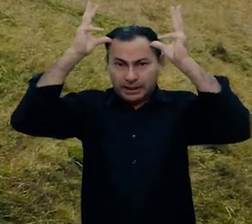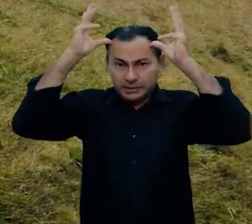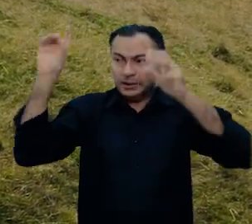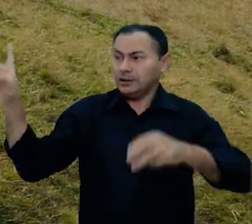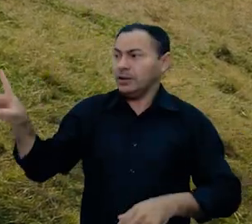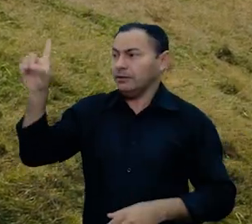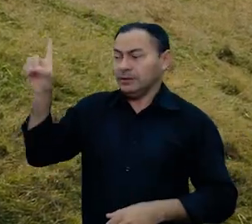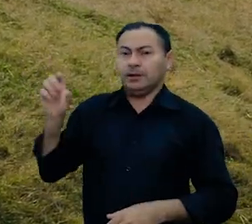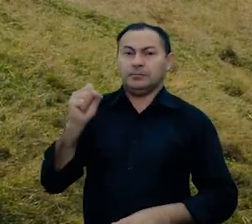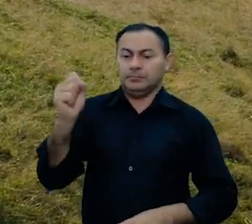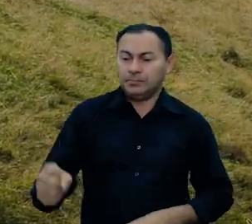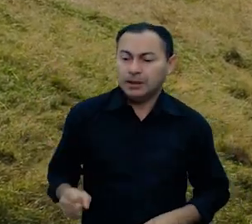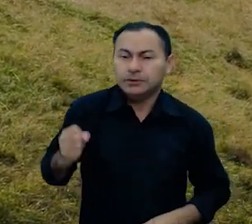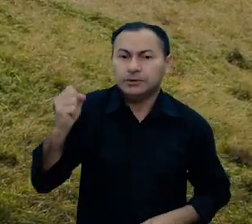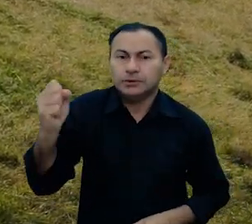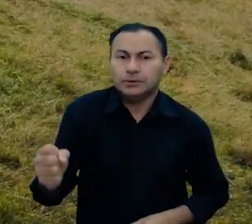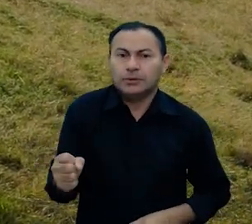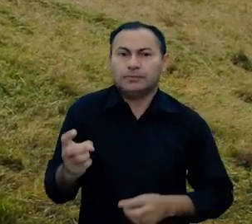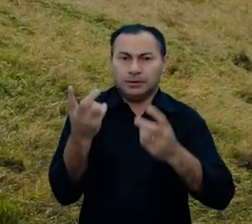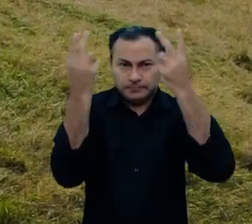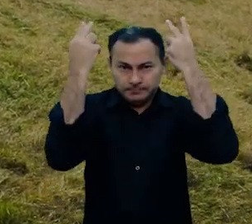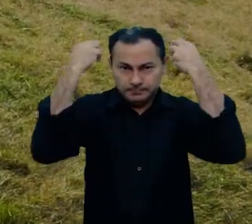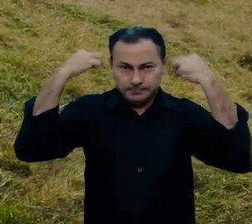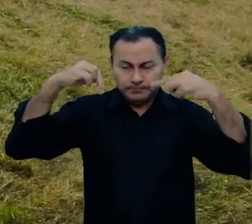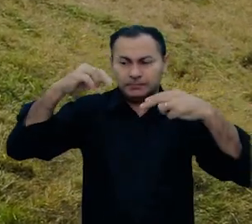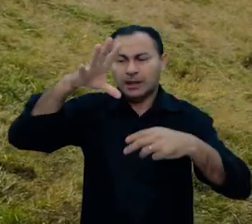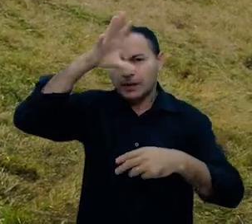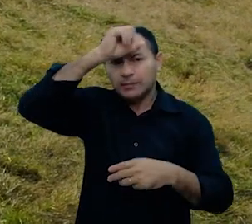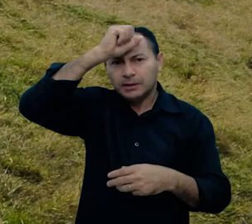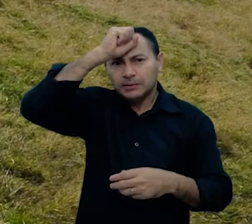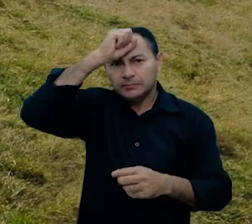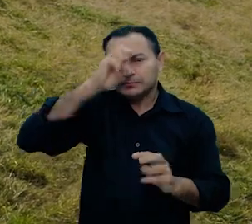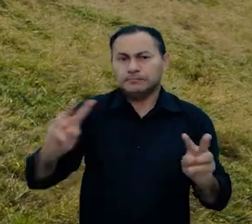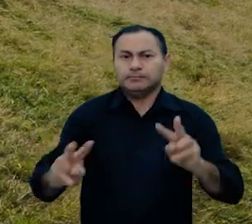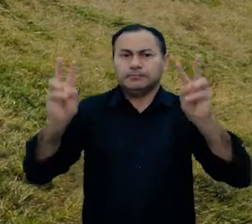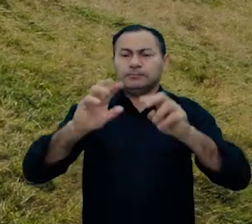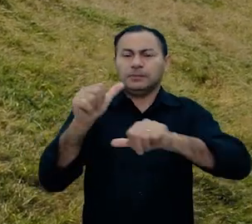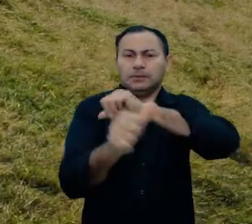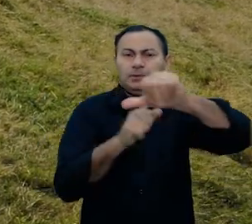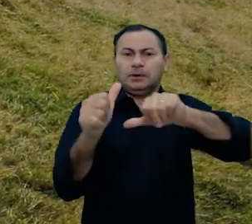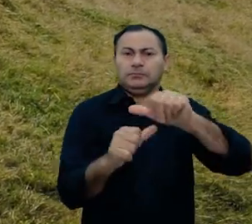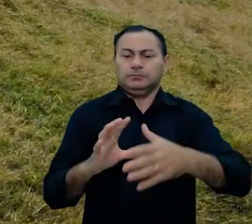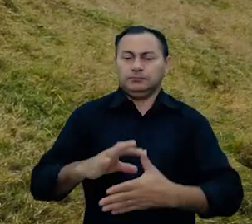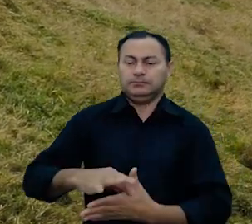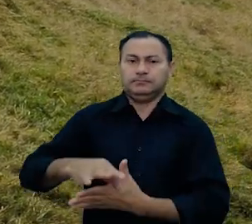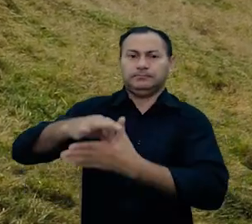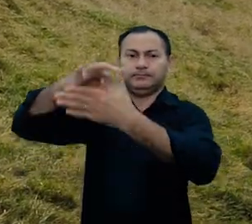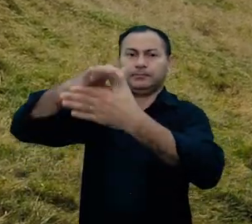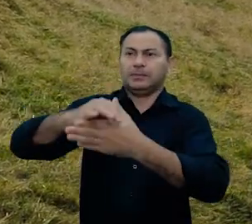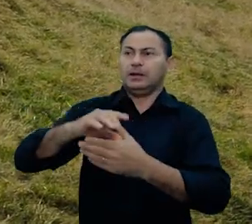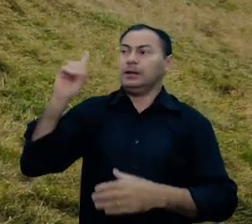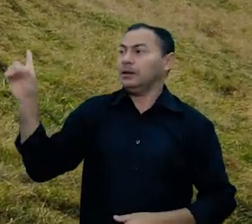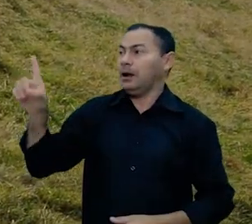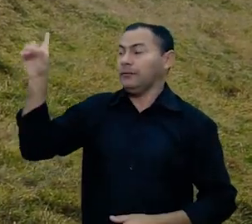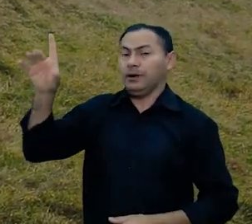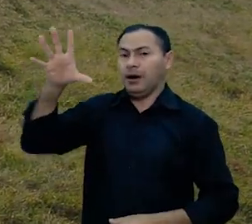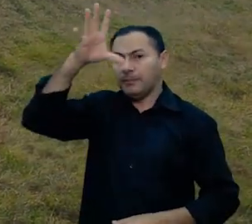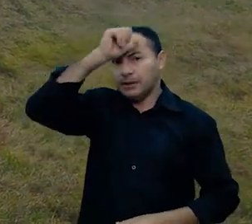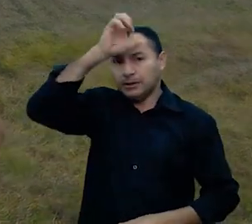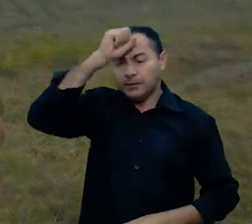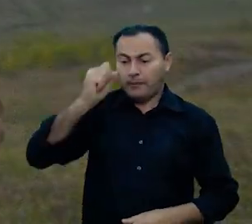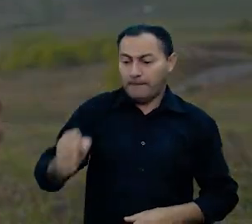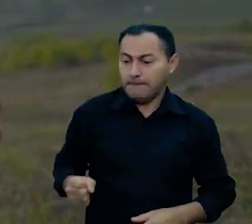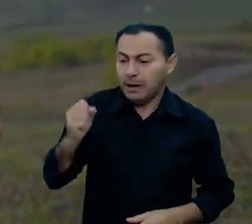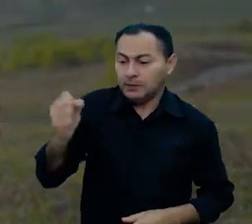foram pastores. Como pastores de ovelhas, eles aprenderam princípios que os tornaram grandes líderes. Davi aprendeu muito